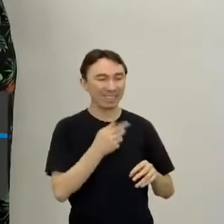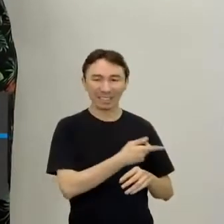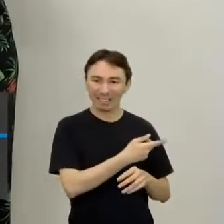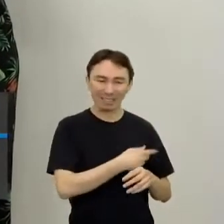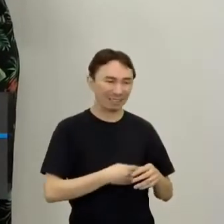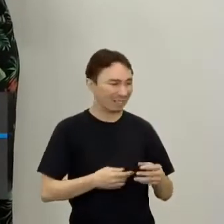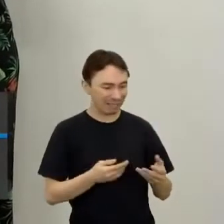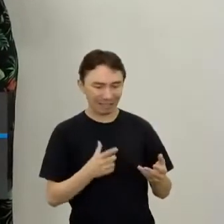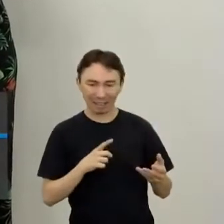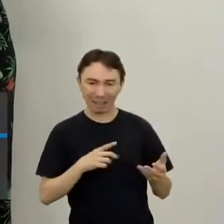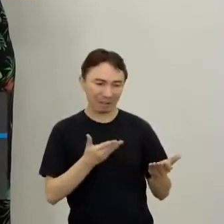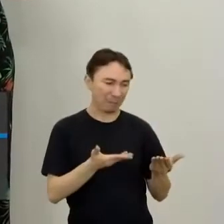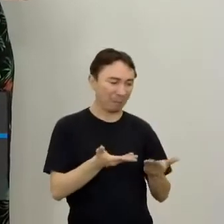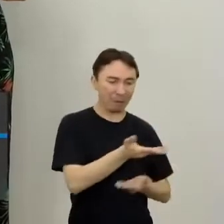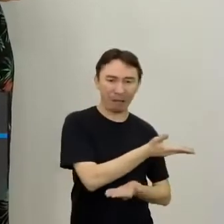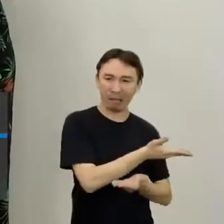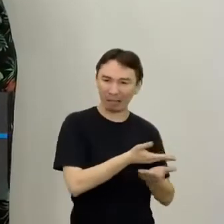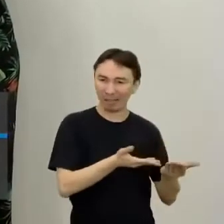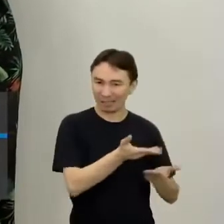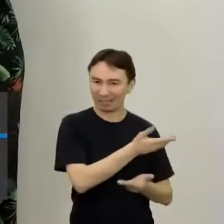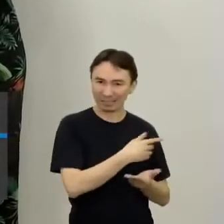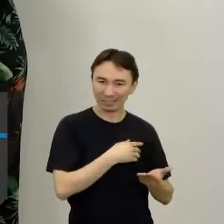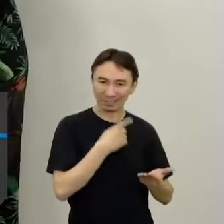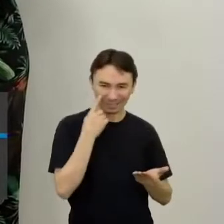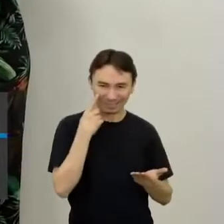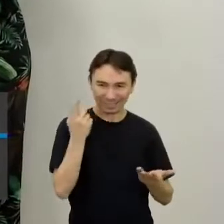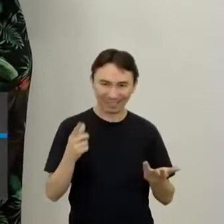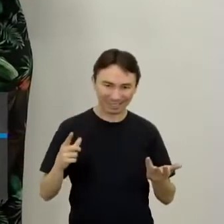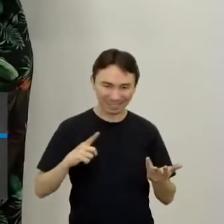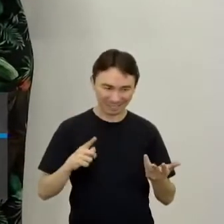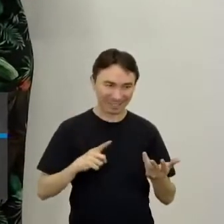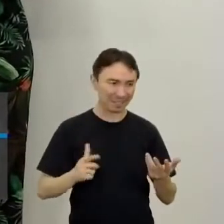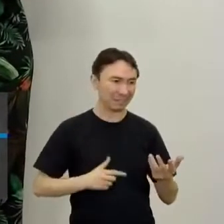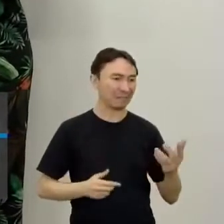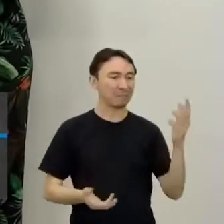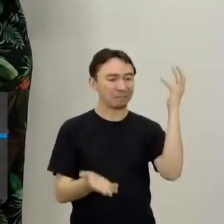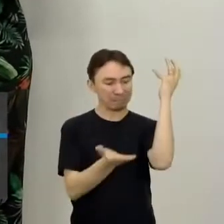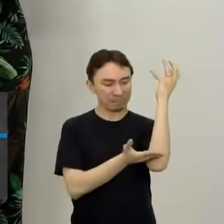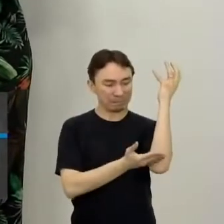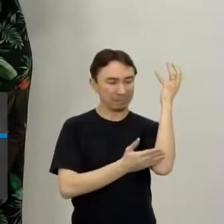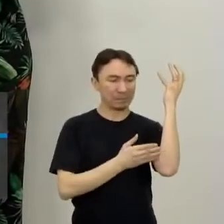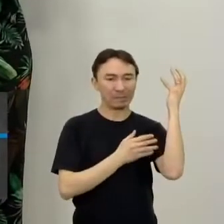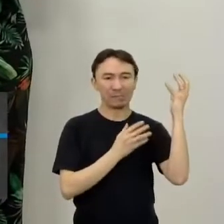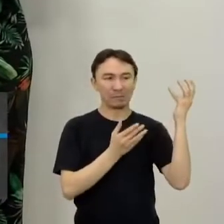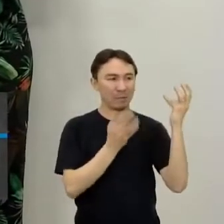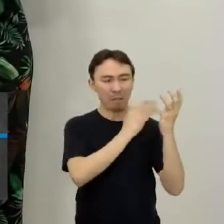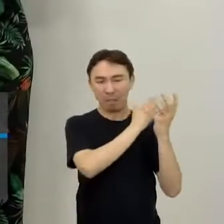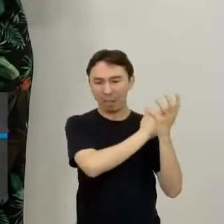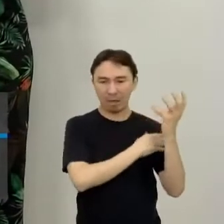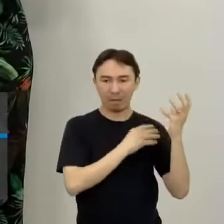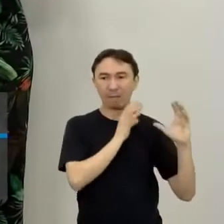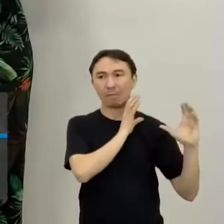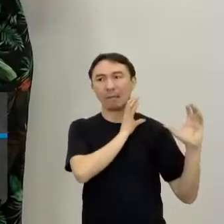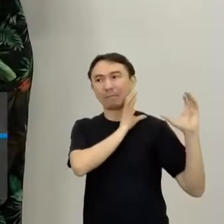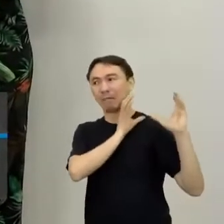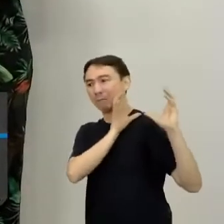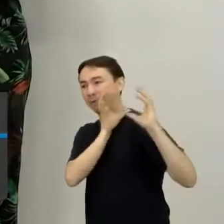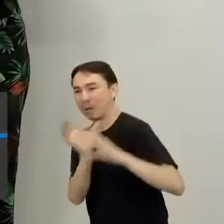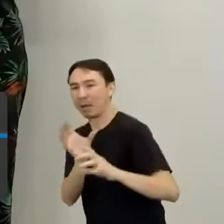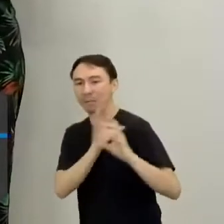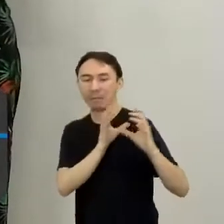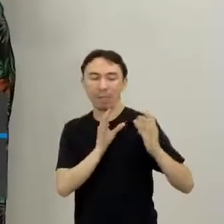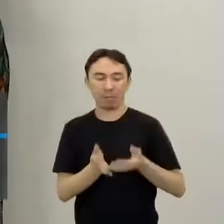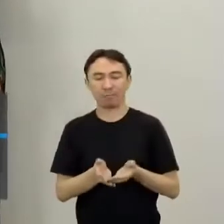indígenas abasteciam os navios de pau-brasil, e esse navio levava o pau-brasil para a Europa. Então, esse é o nosso primeiro ciclo econômico